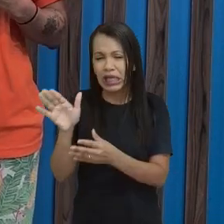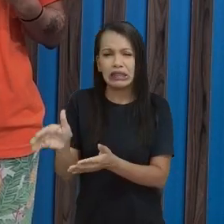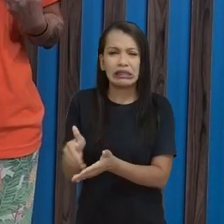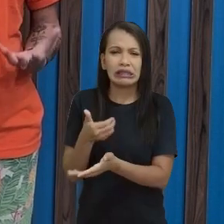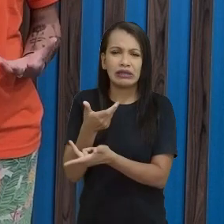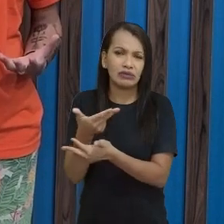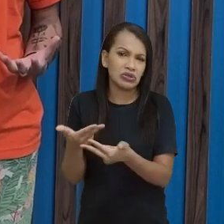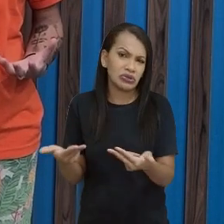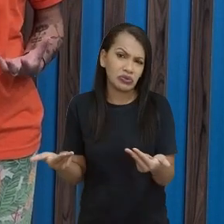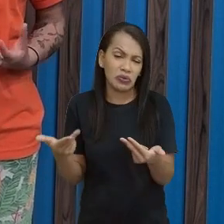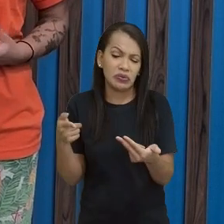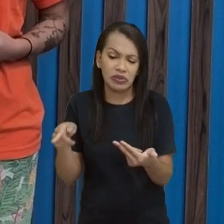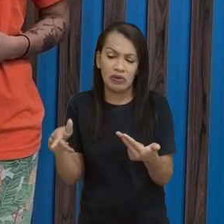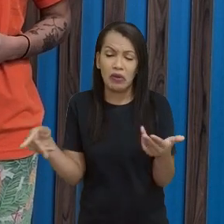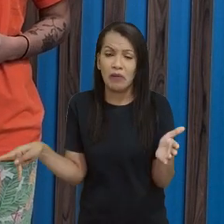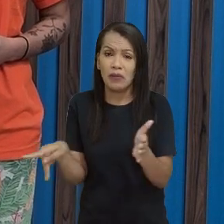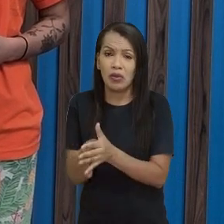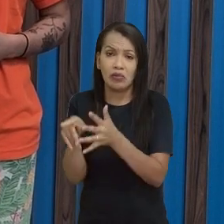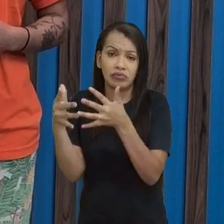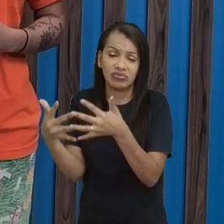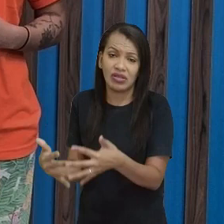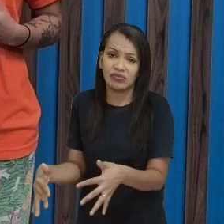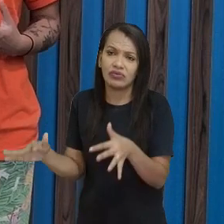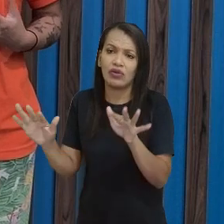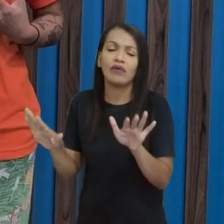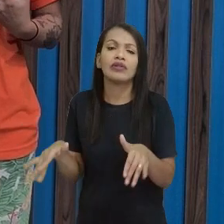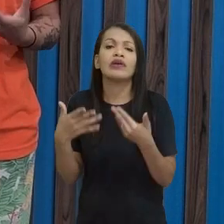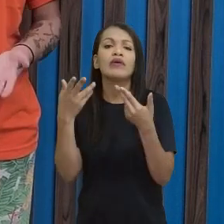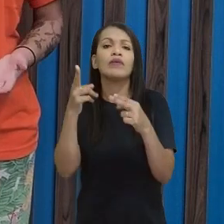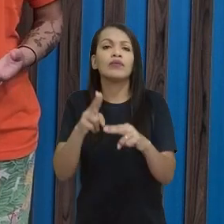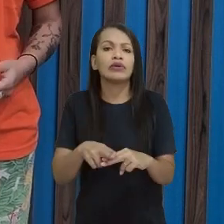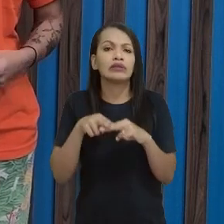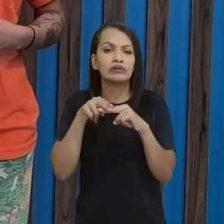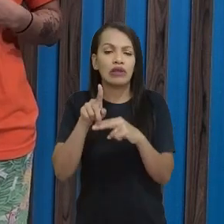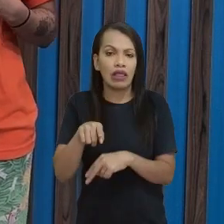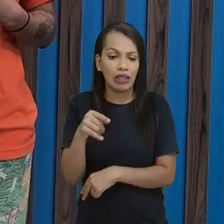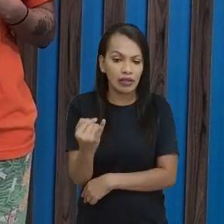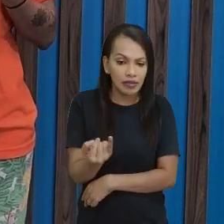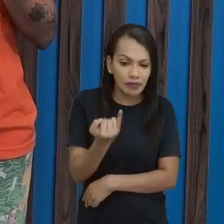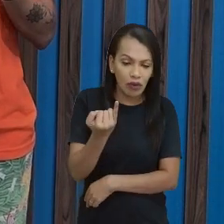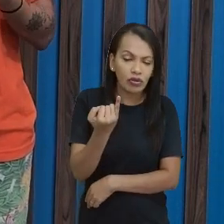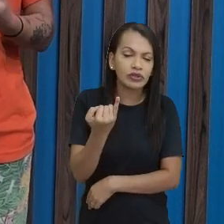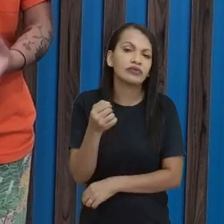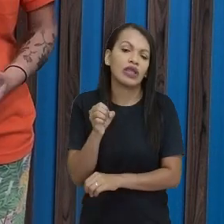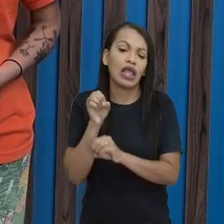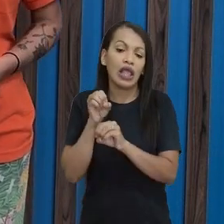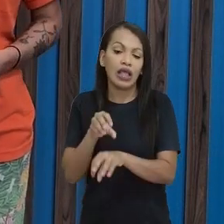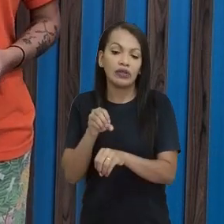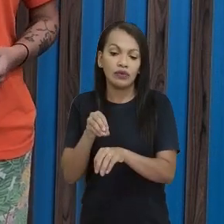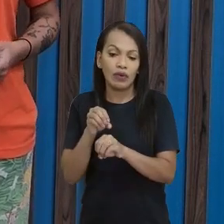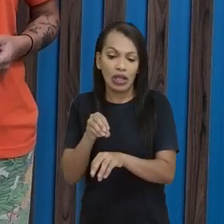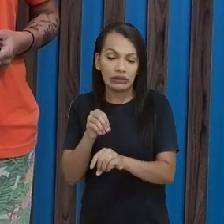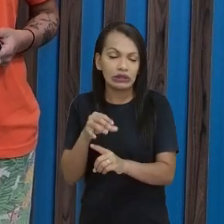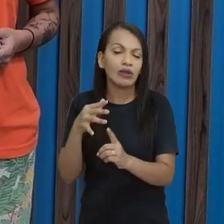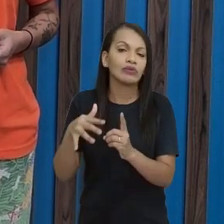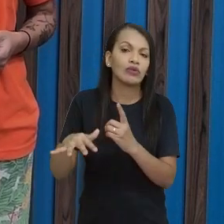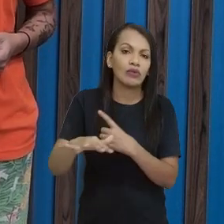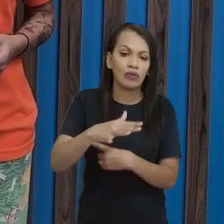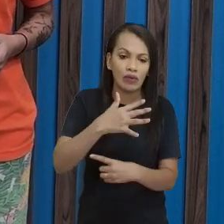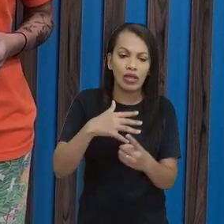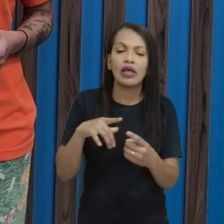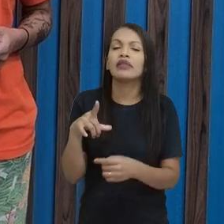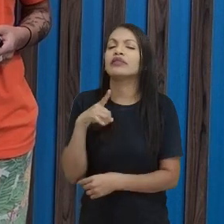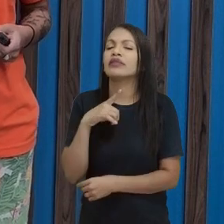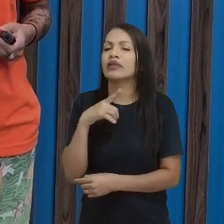ficando escasso os nossos recursos naturais. Então, por isso que a importância, né, da gente trabalhar a educação ambiental, da gente ter aulas